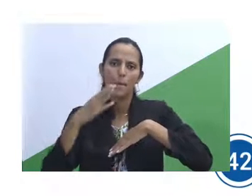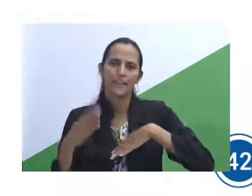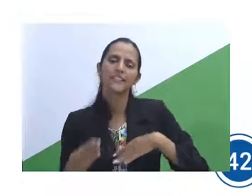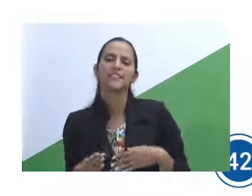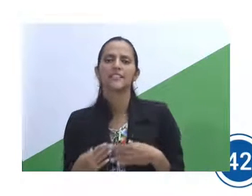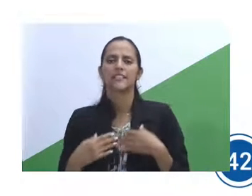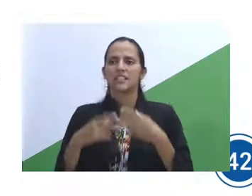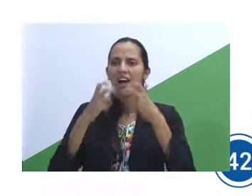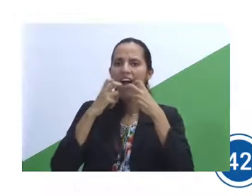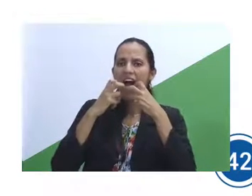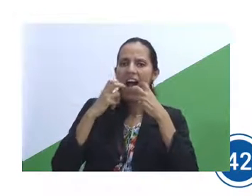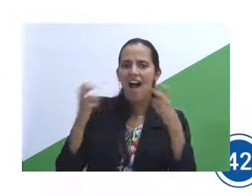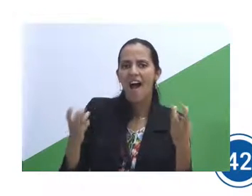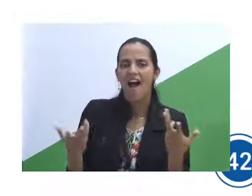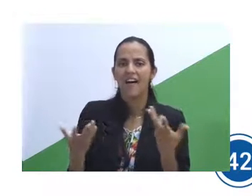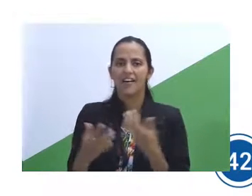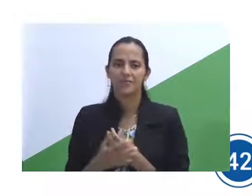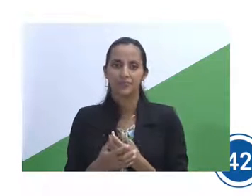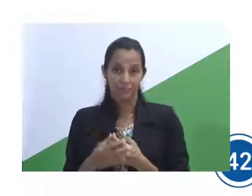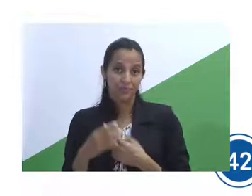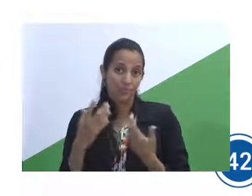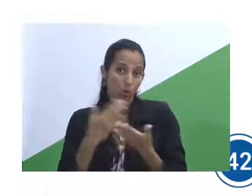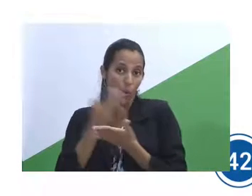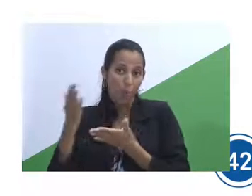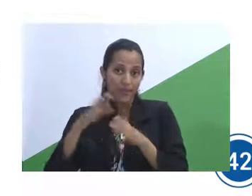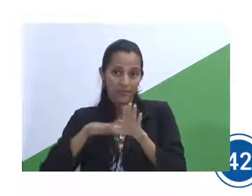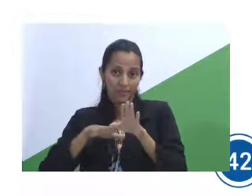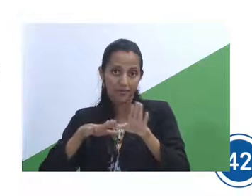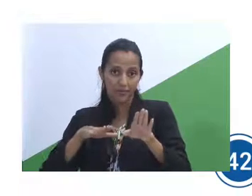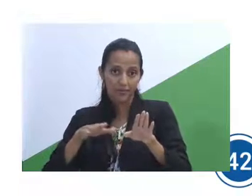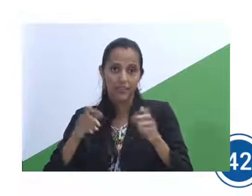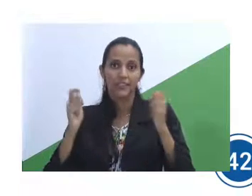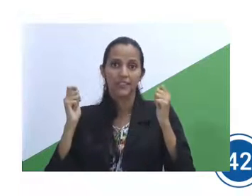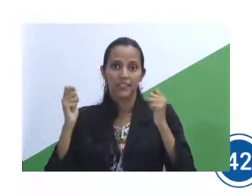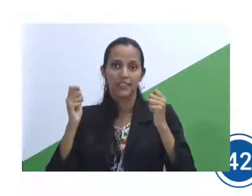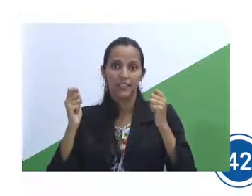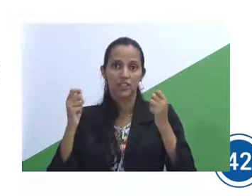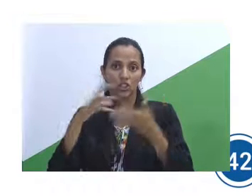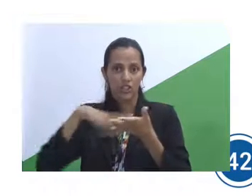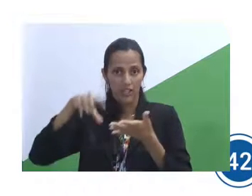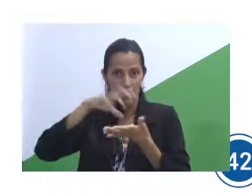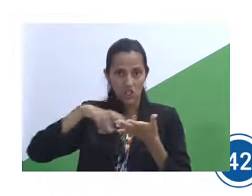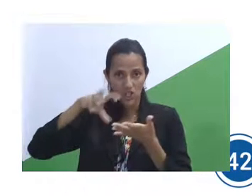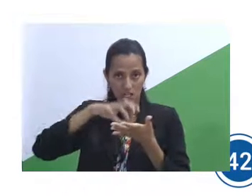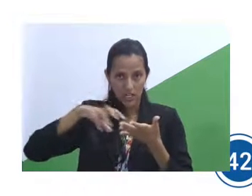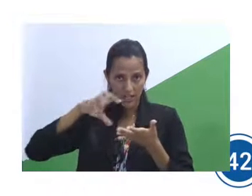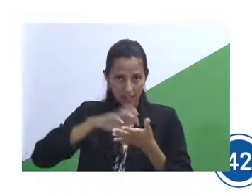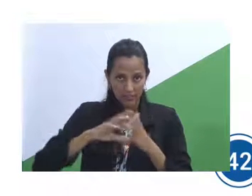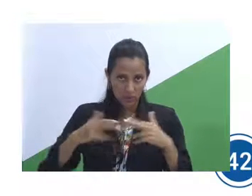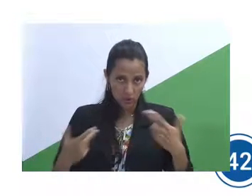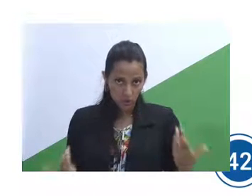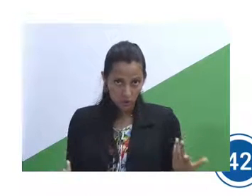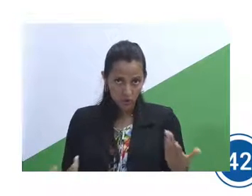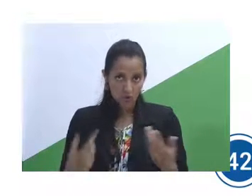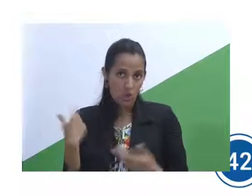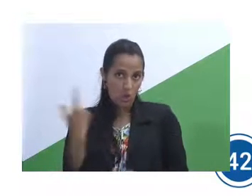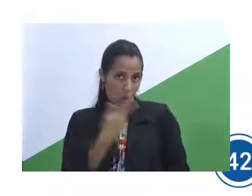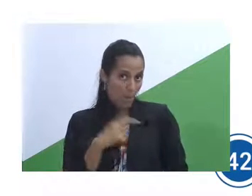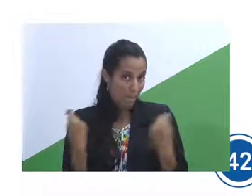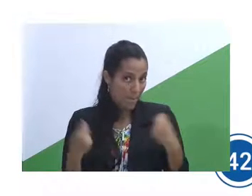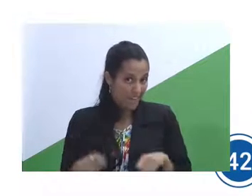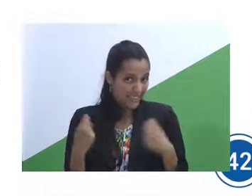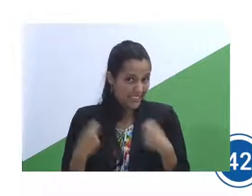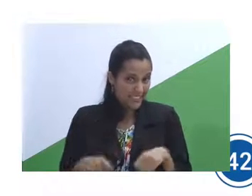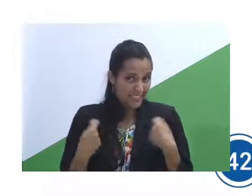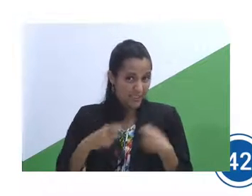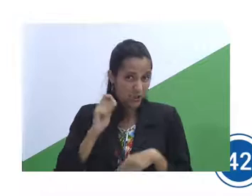que, né, mal localizada, o movimento universitário começa, realmente, então, a estourar, então, a gente precisa, né,